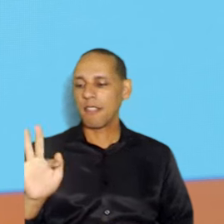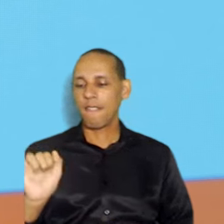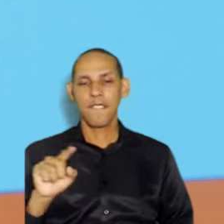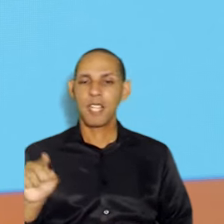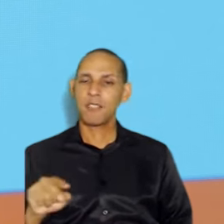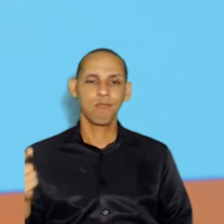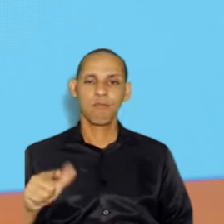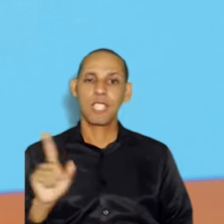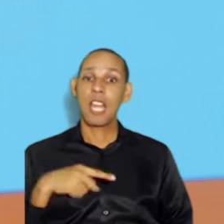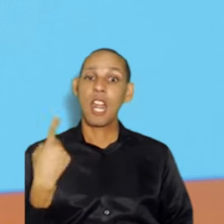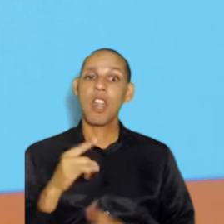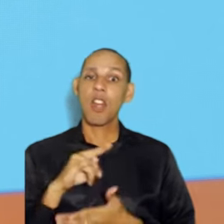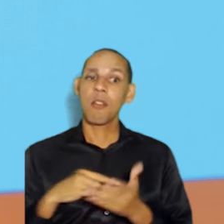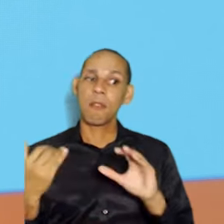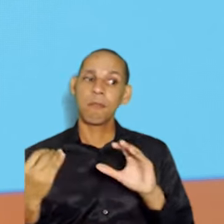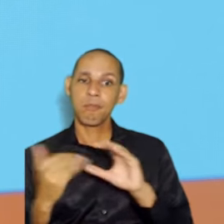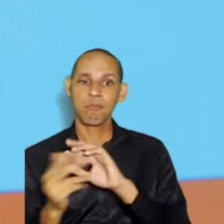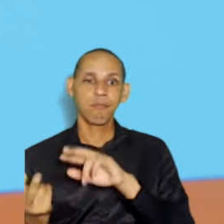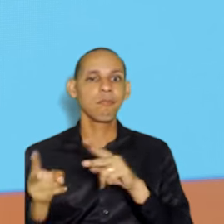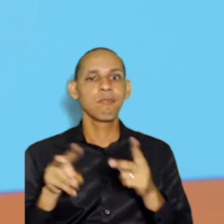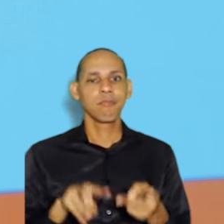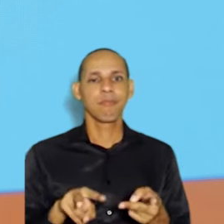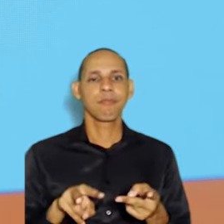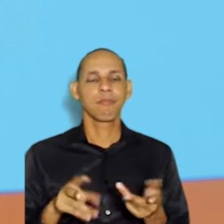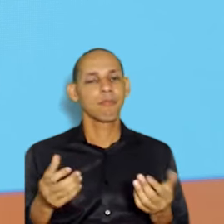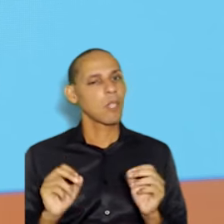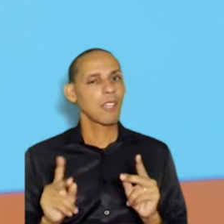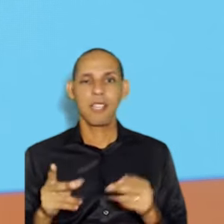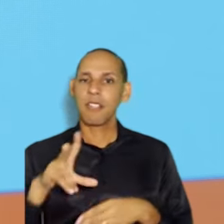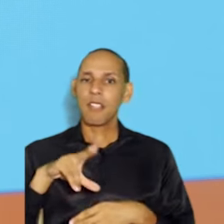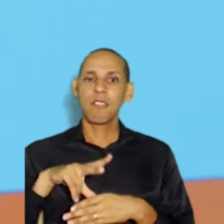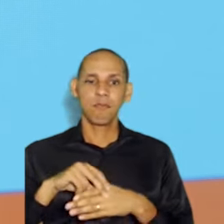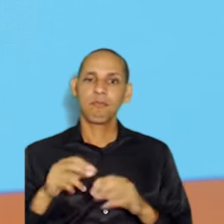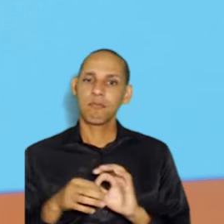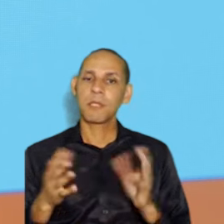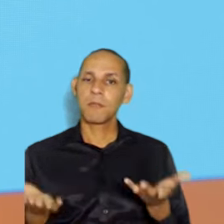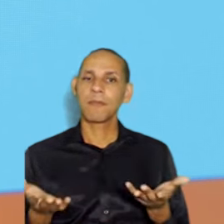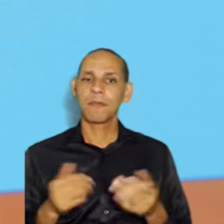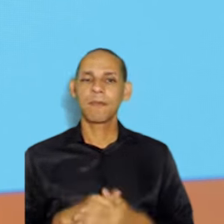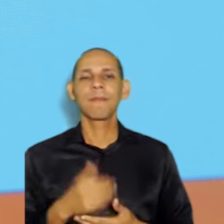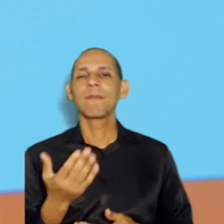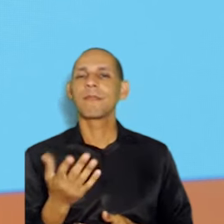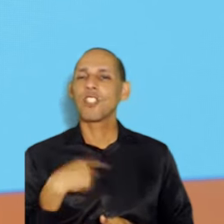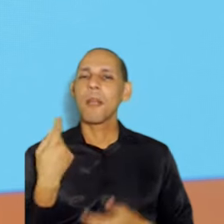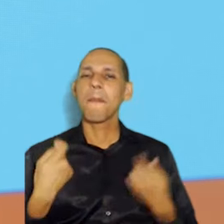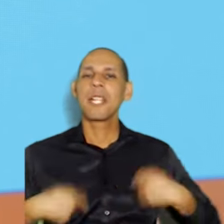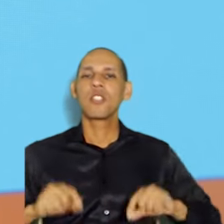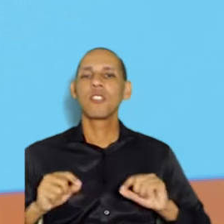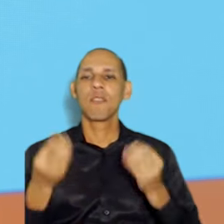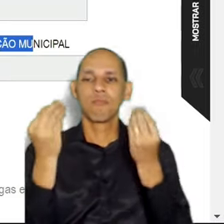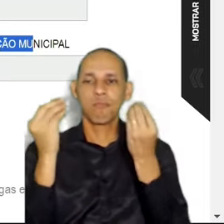informação na realidade a gente transmite um documento o documento vem como retorno e Ok é o documento autorizado então a gente precisa fazer o